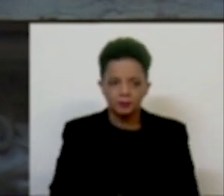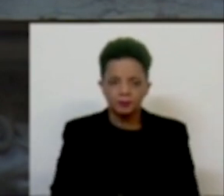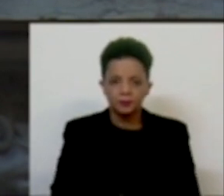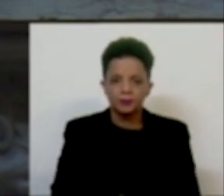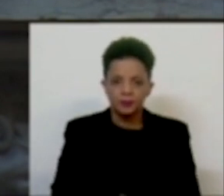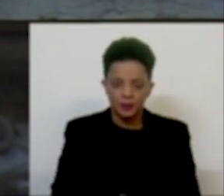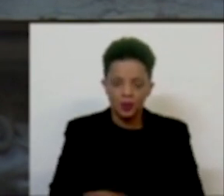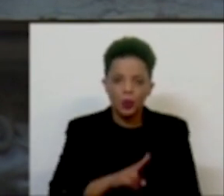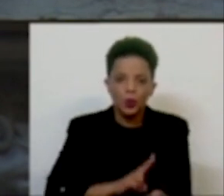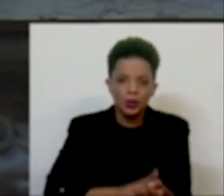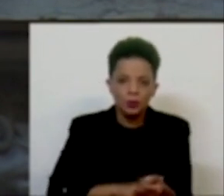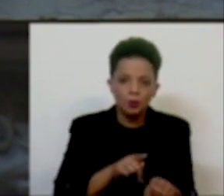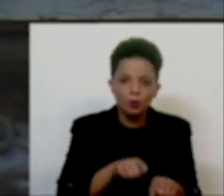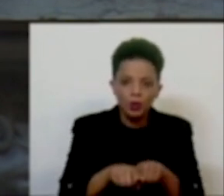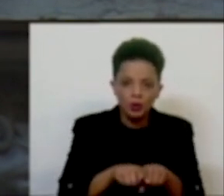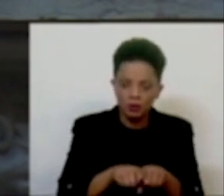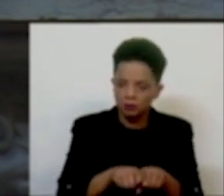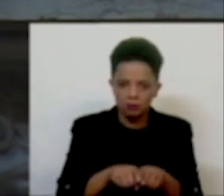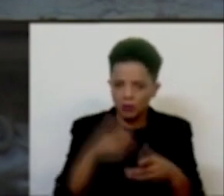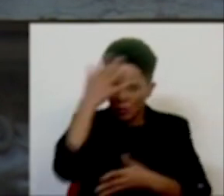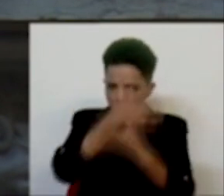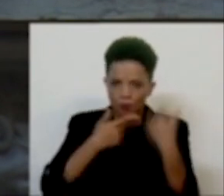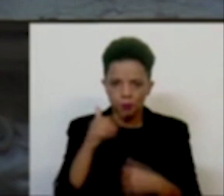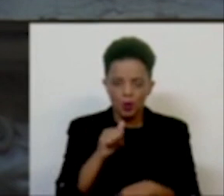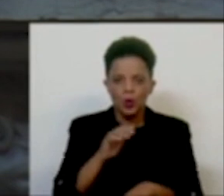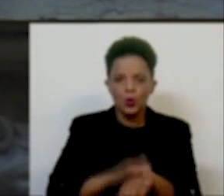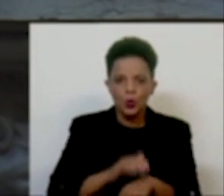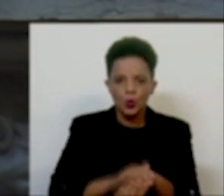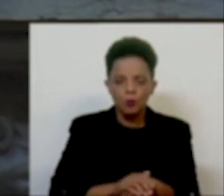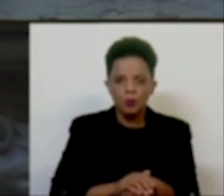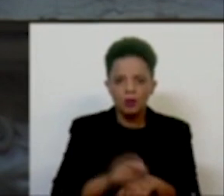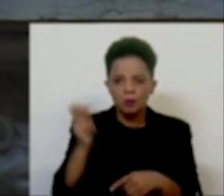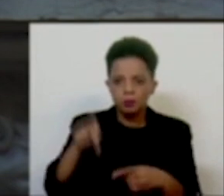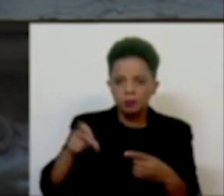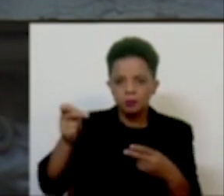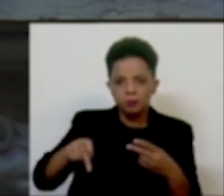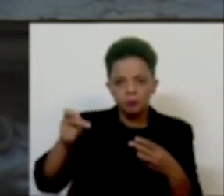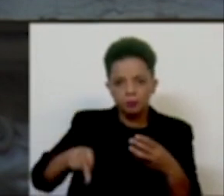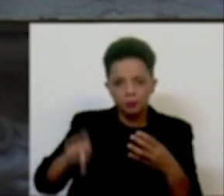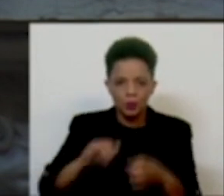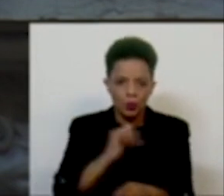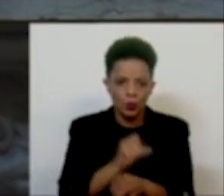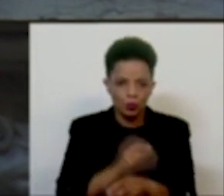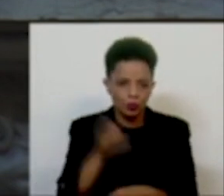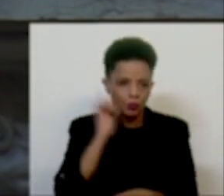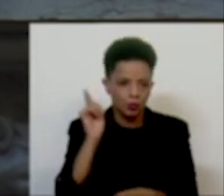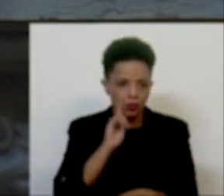o ritmo da política não pode confundir-se com a cadência própria de outros atores relevantes do espaço público, como os